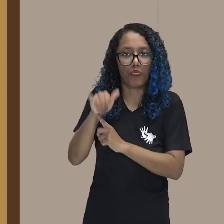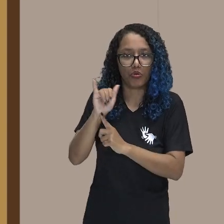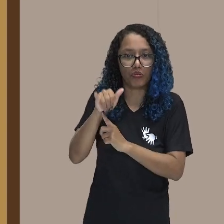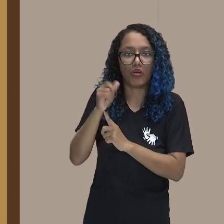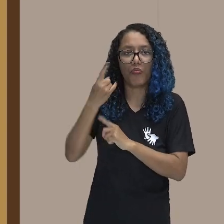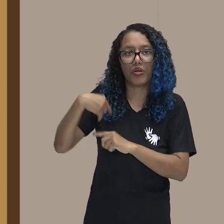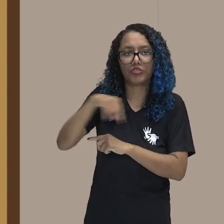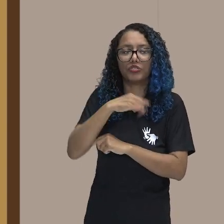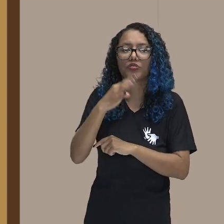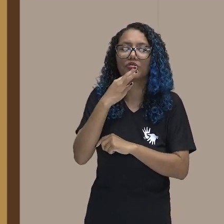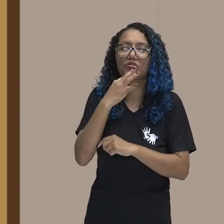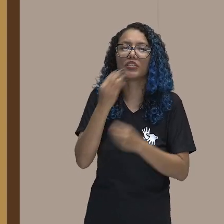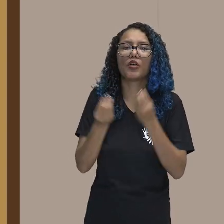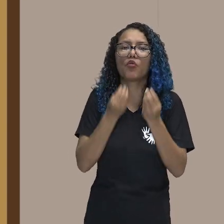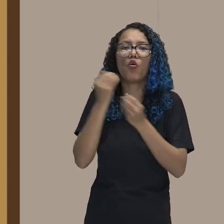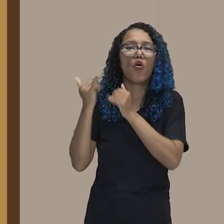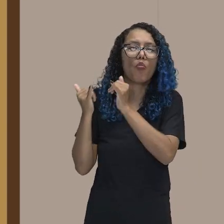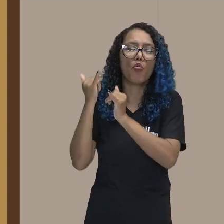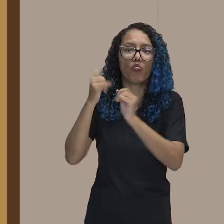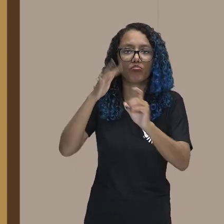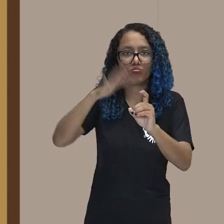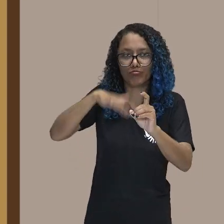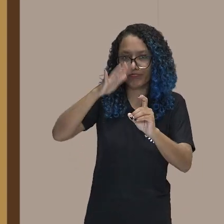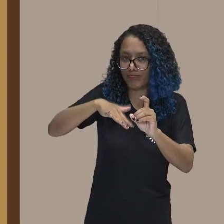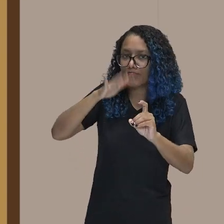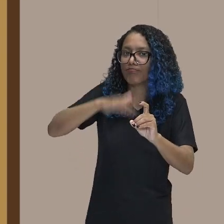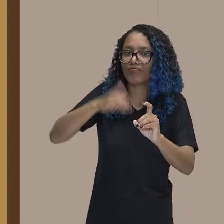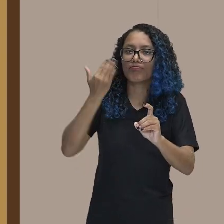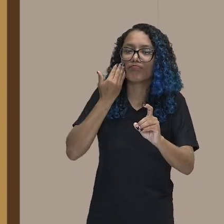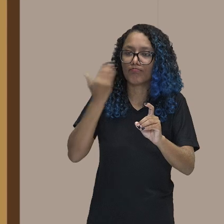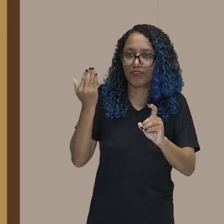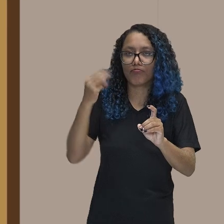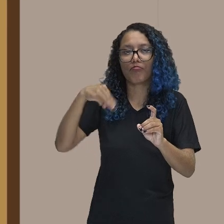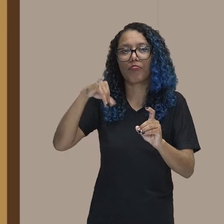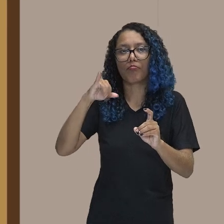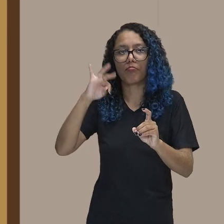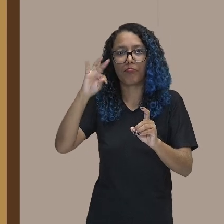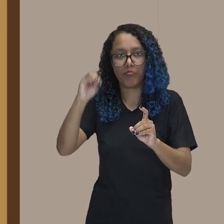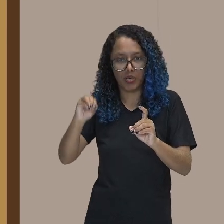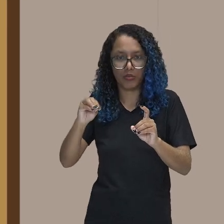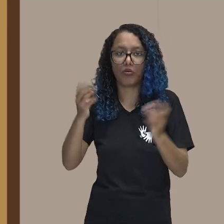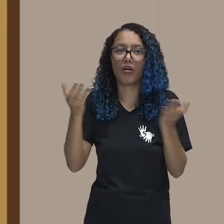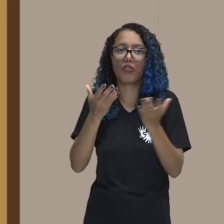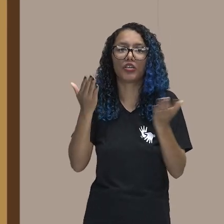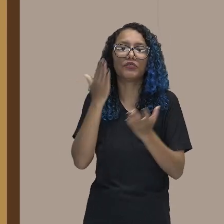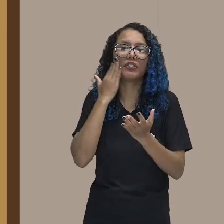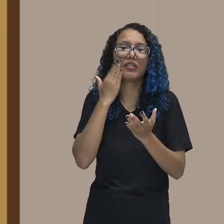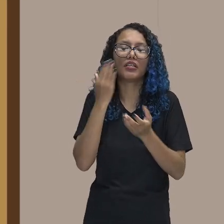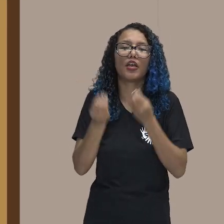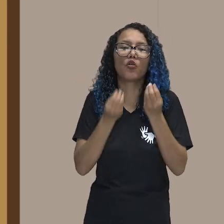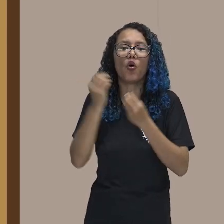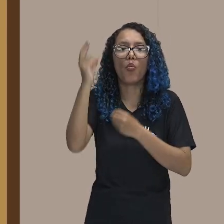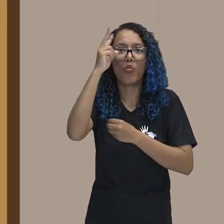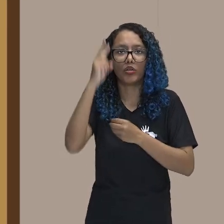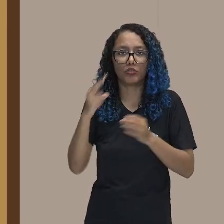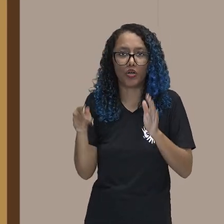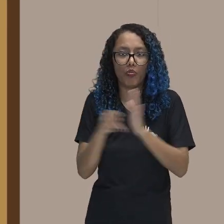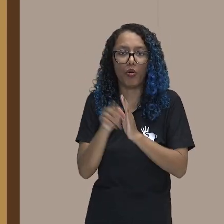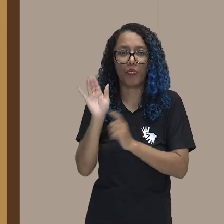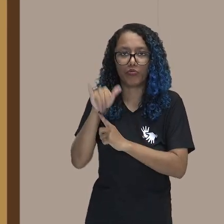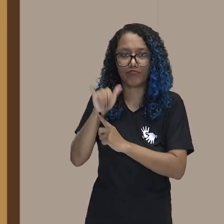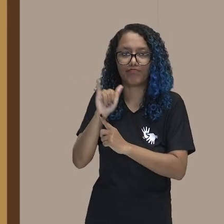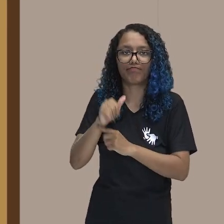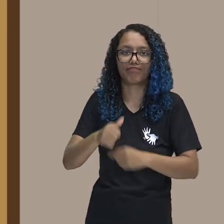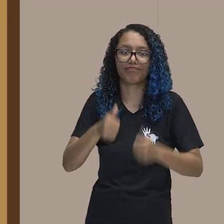Essa lenda mitológica. Vamos então entender a partir de agora a figura do Minotauro, para que servia. Gente,